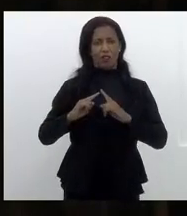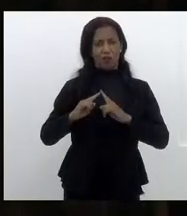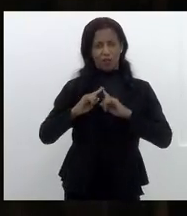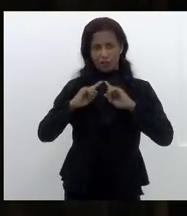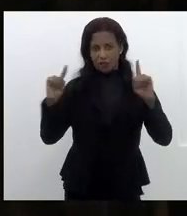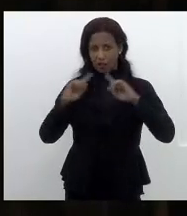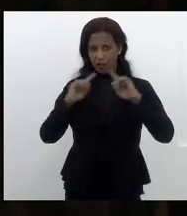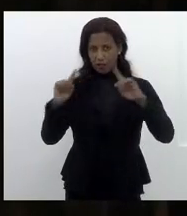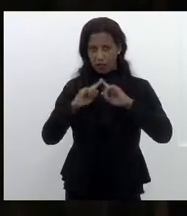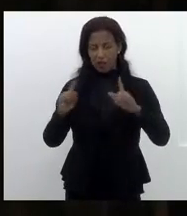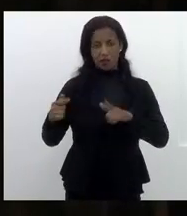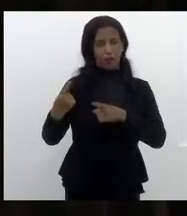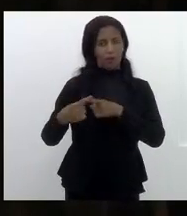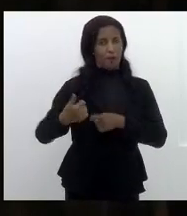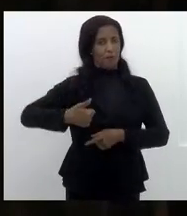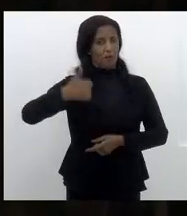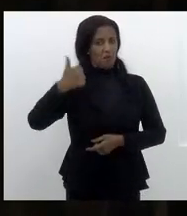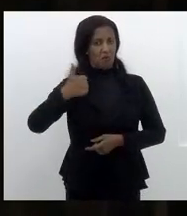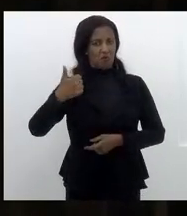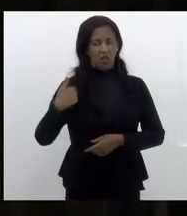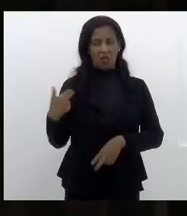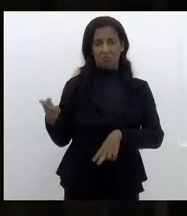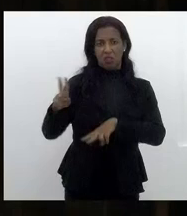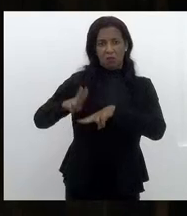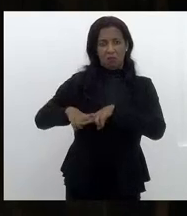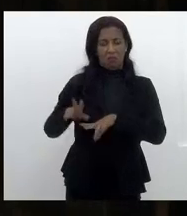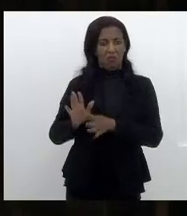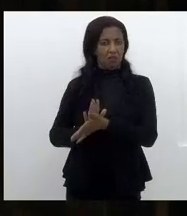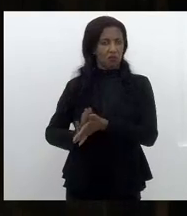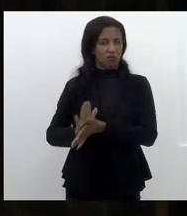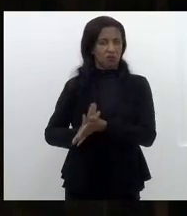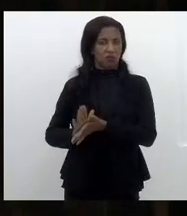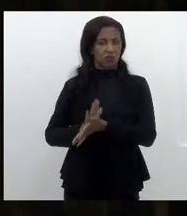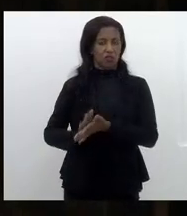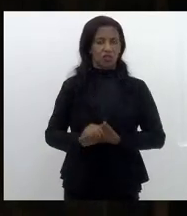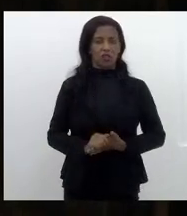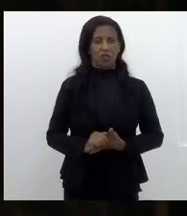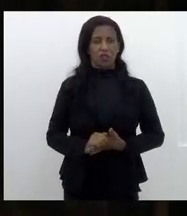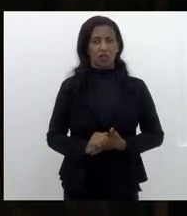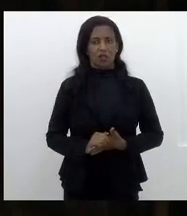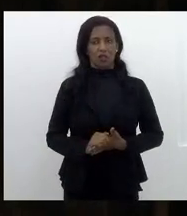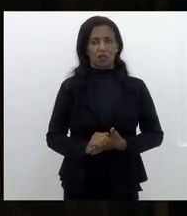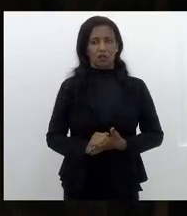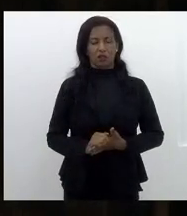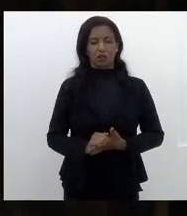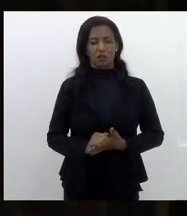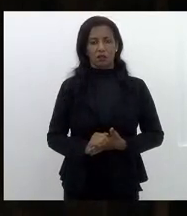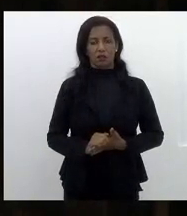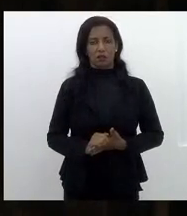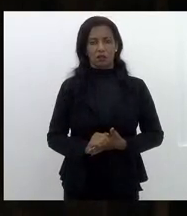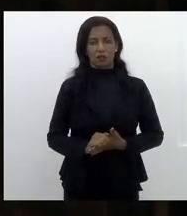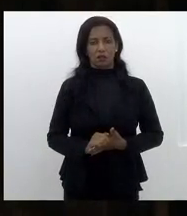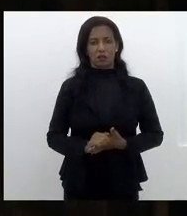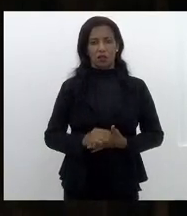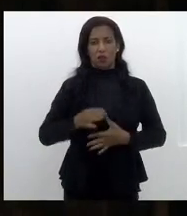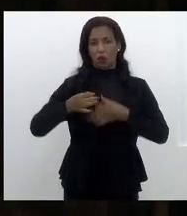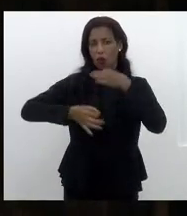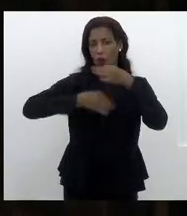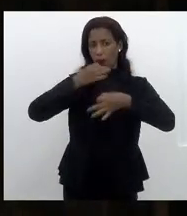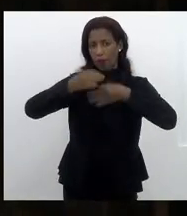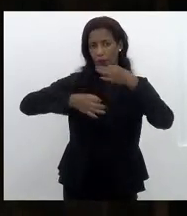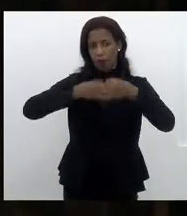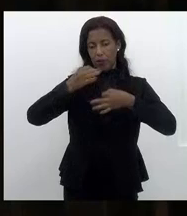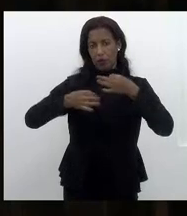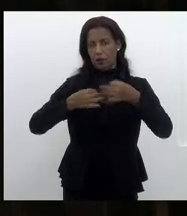crítica para dizer que em primeiro lugar não tenho rabo preso com ninguém tenho afinidades ideológicas e um carinho